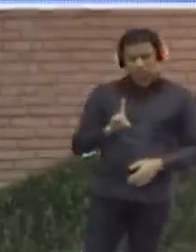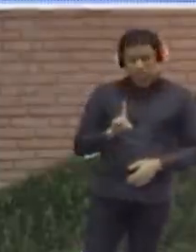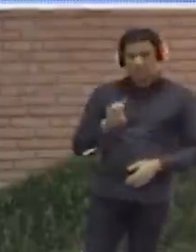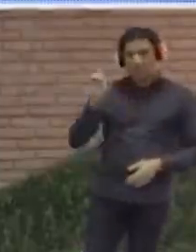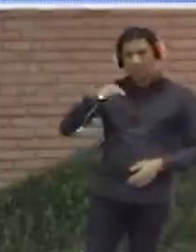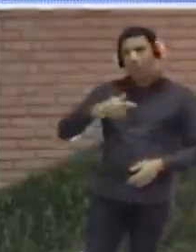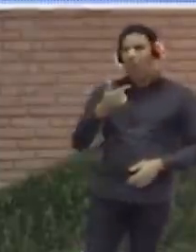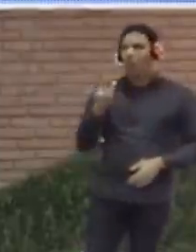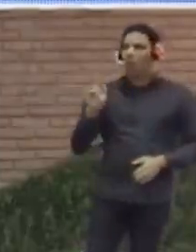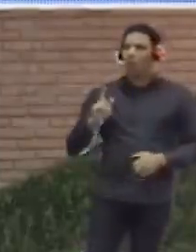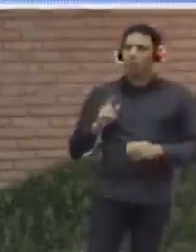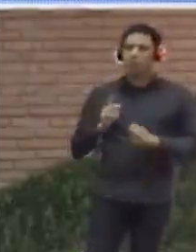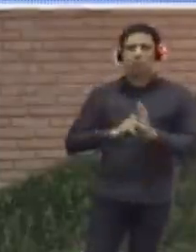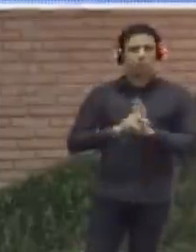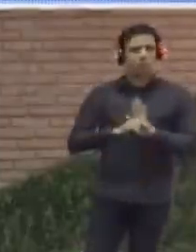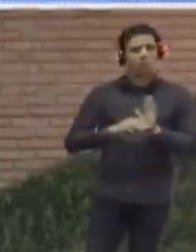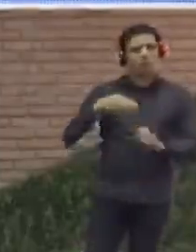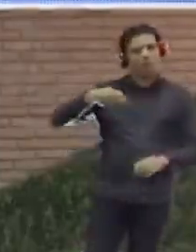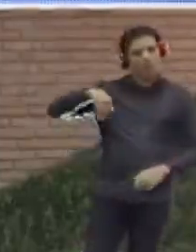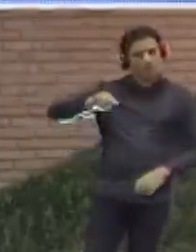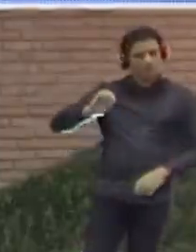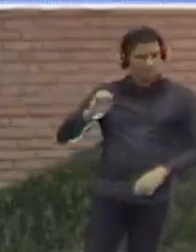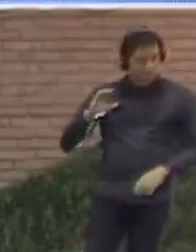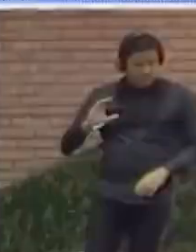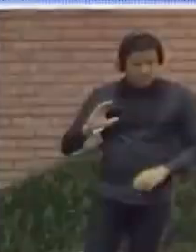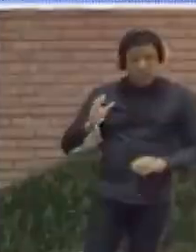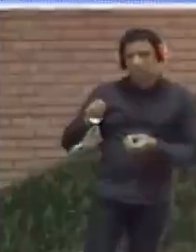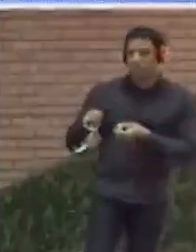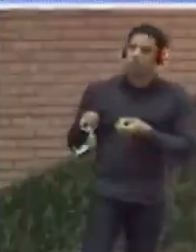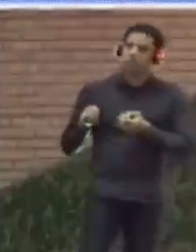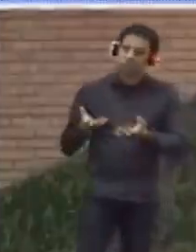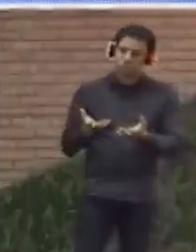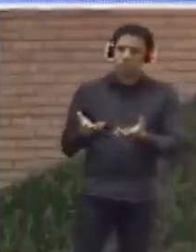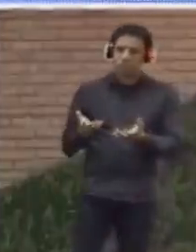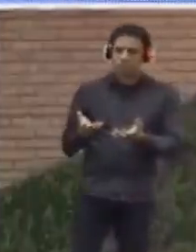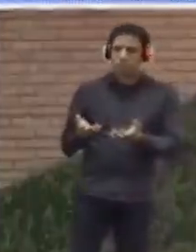entregou. Então, para você entregar um projeto daquele, ele é basicamente